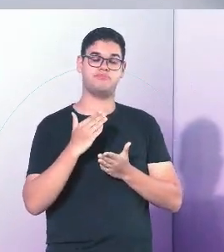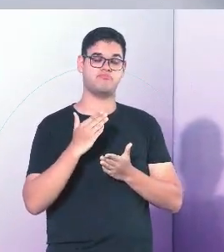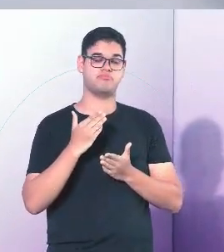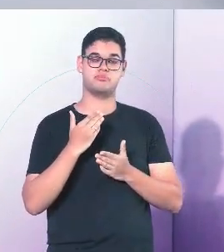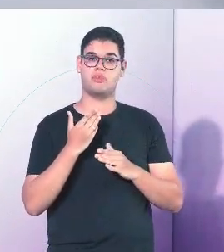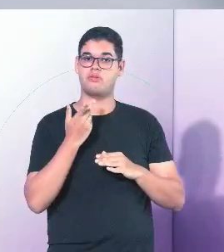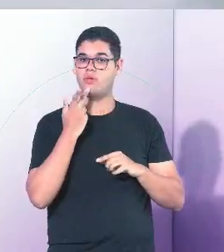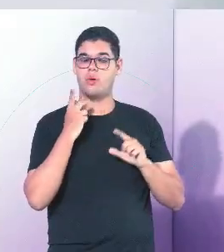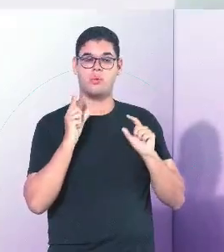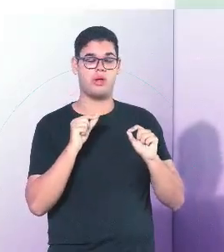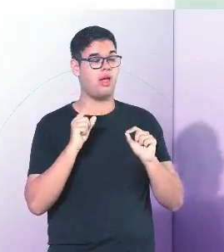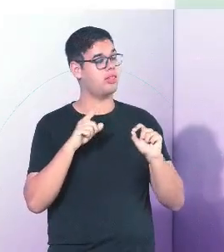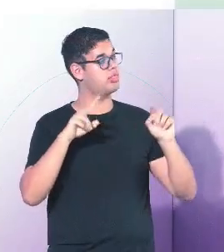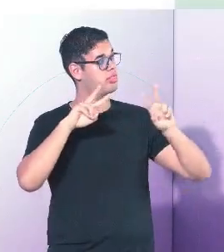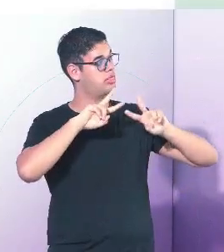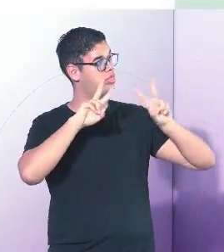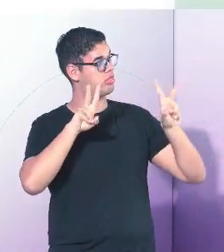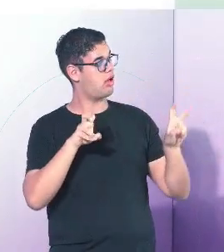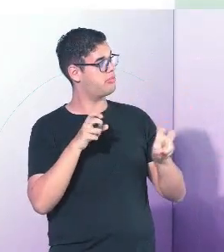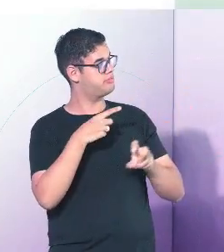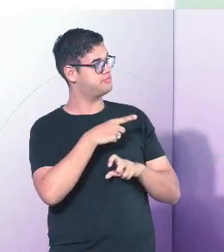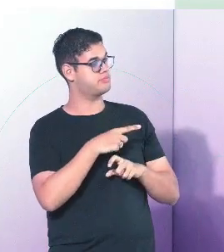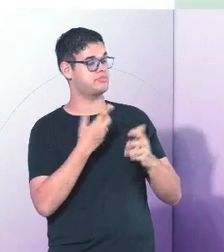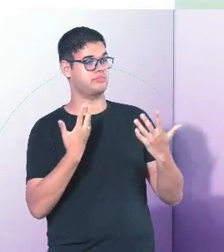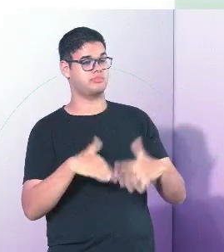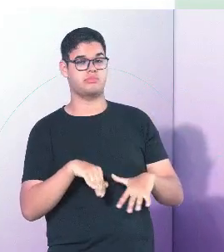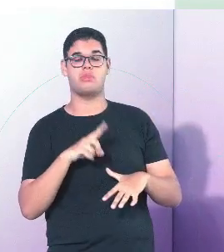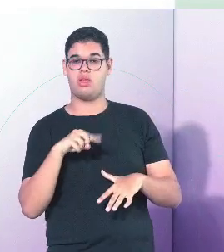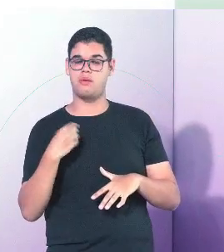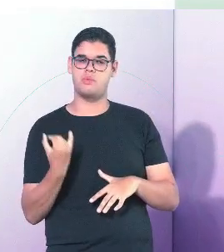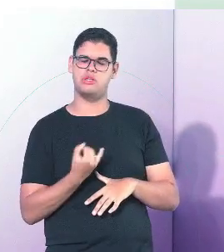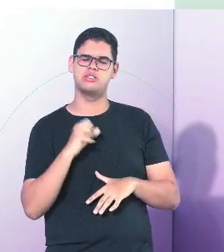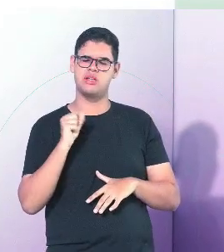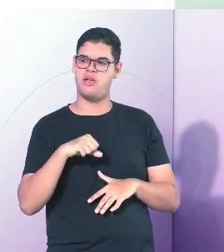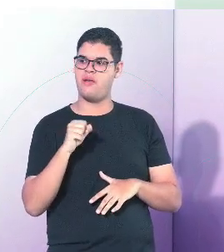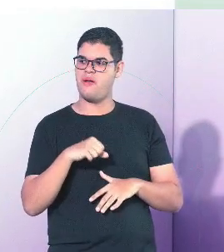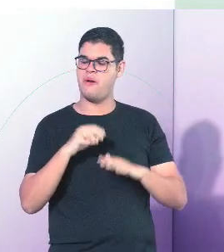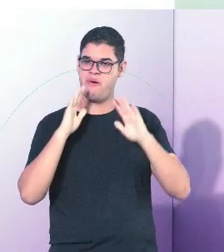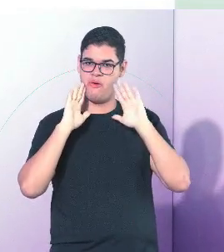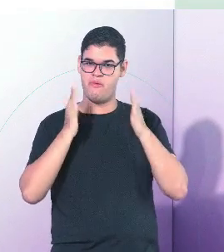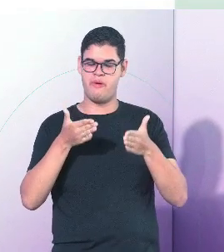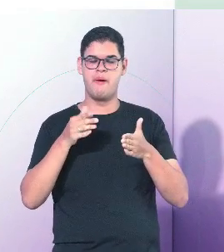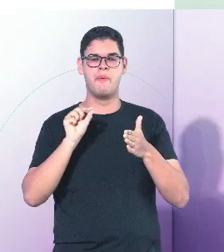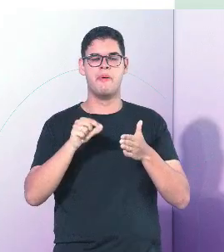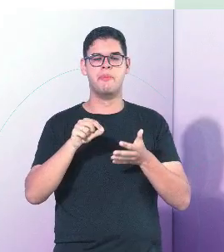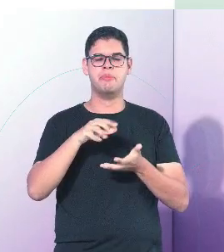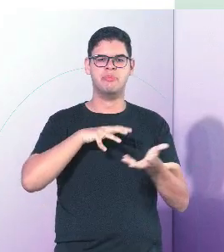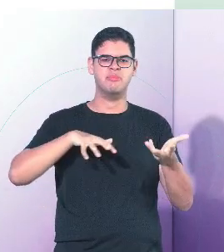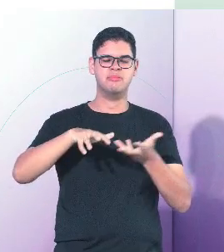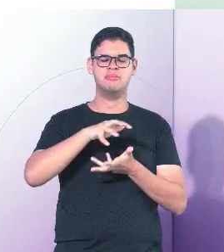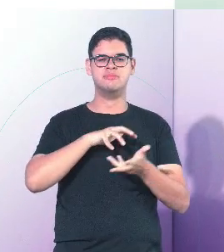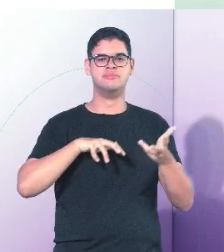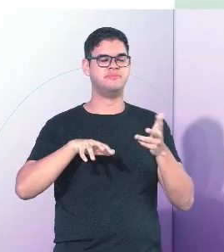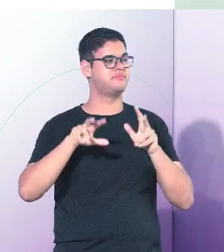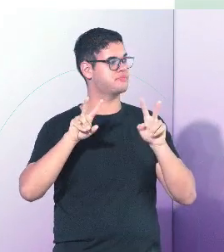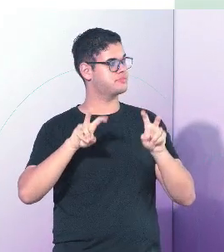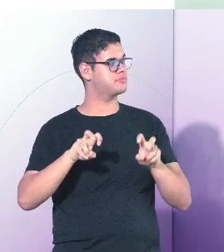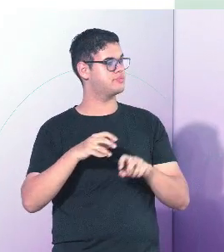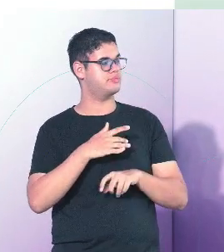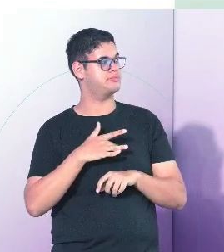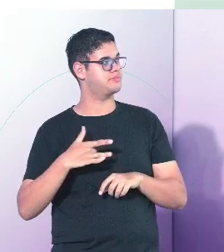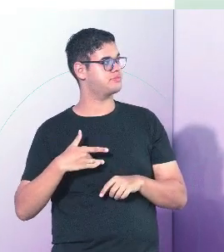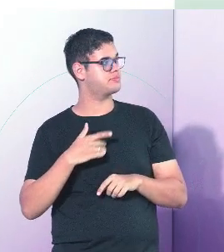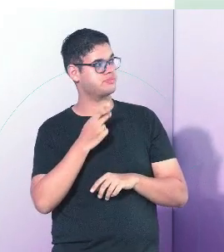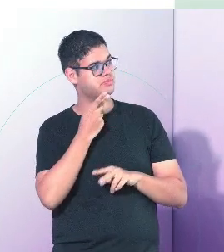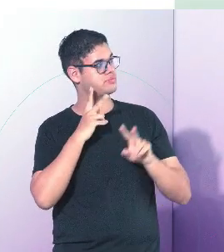falando um pouco sobre esse tema que é super importante, voltado para o mercado da saúde suplementar, falando um pouco sobre